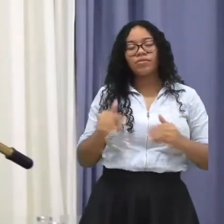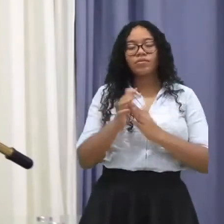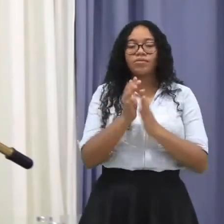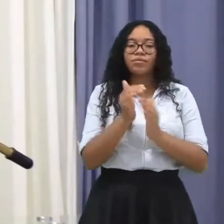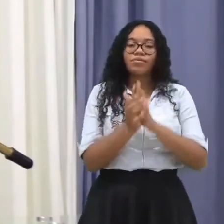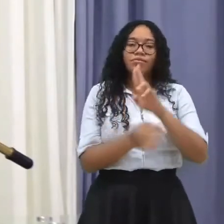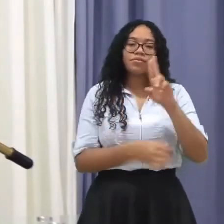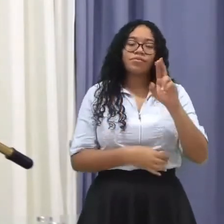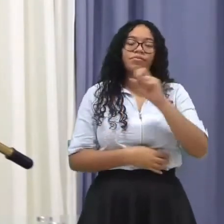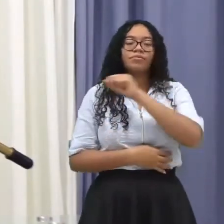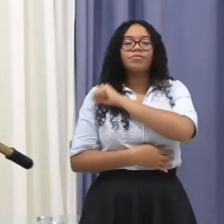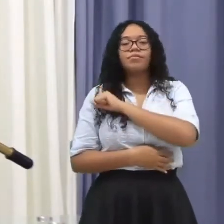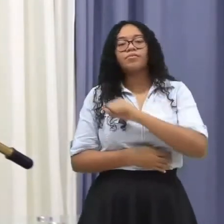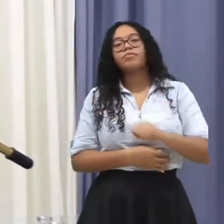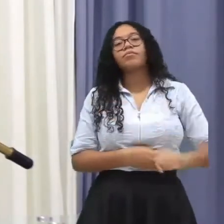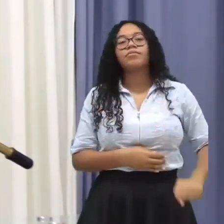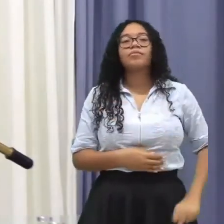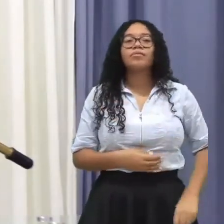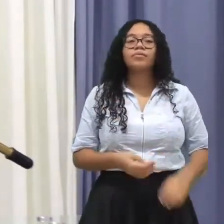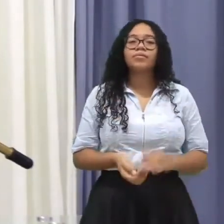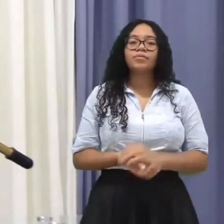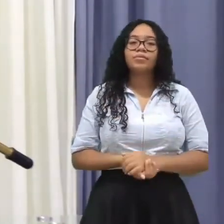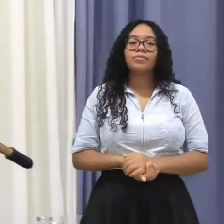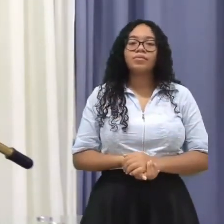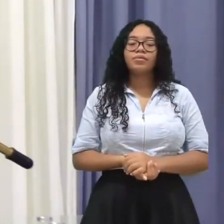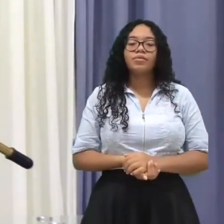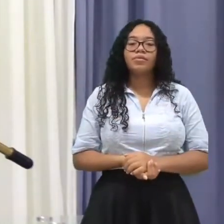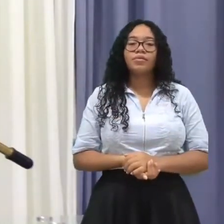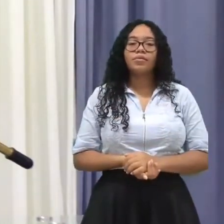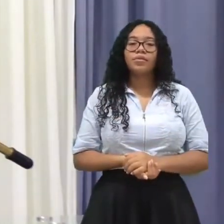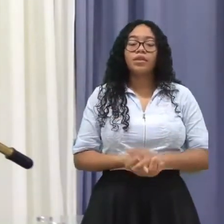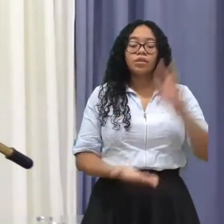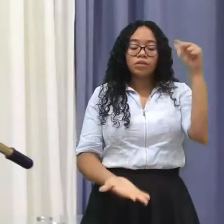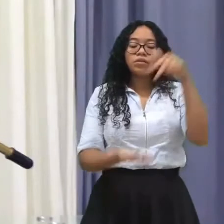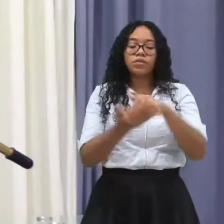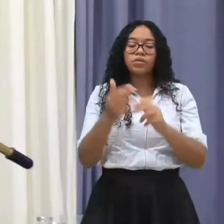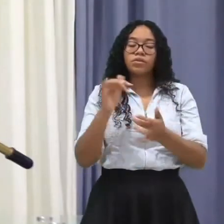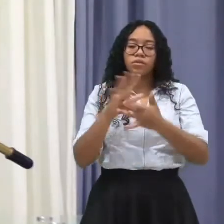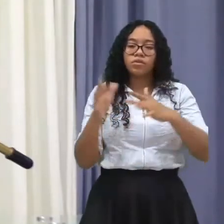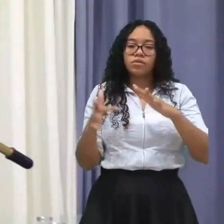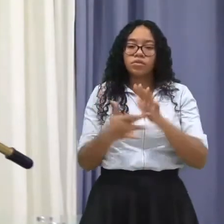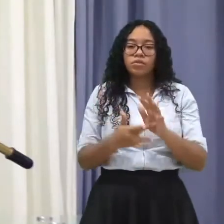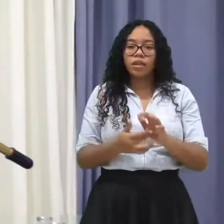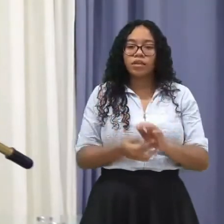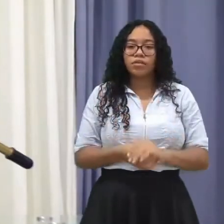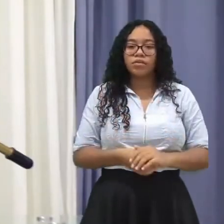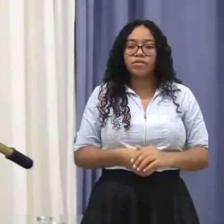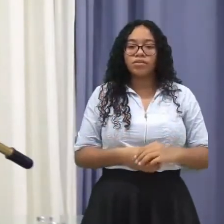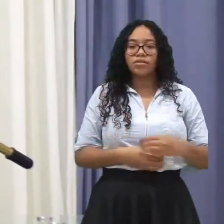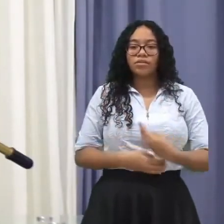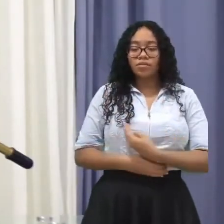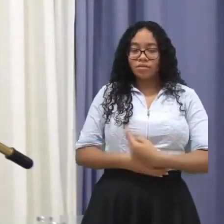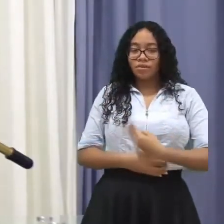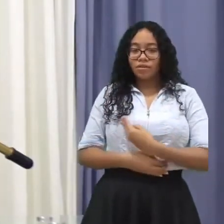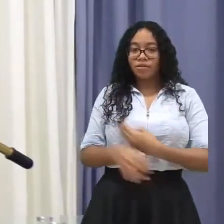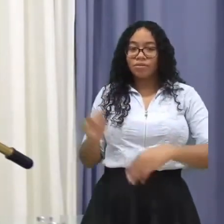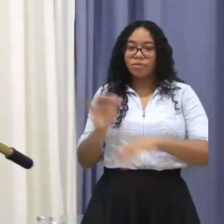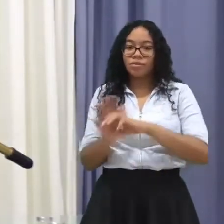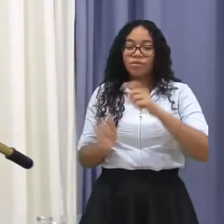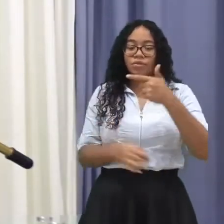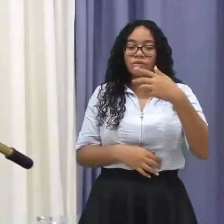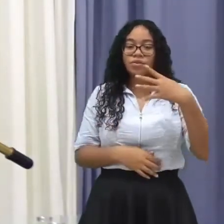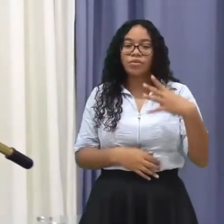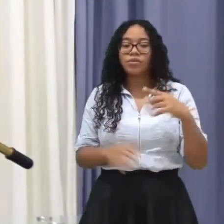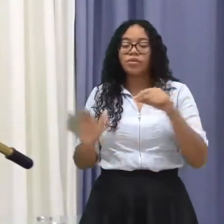Senhor. Ainda sobre a sua vinda em glória, Mateus 24, 3. No Monte das